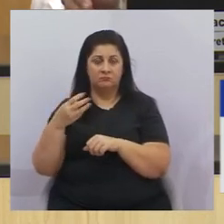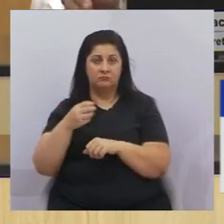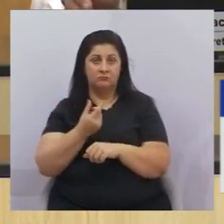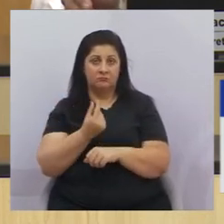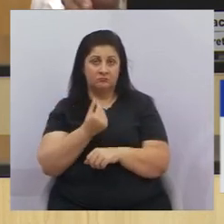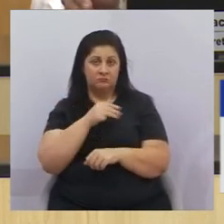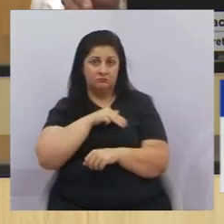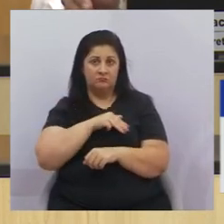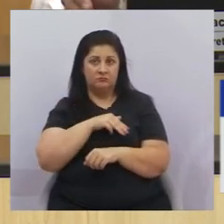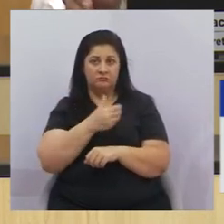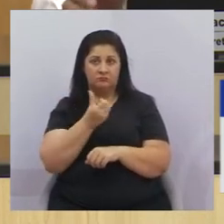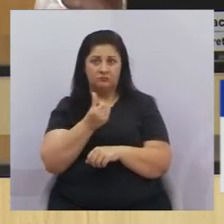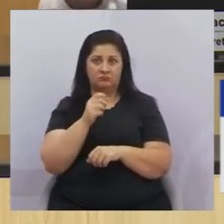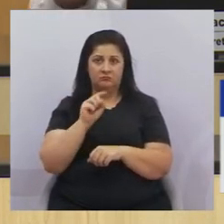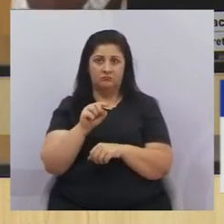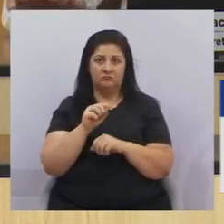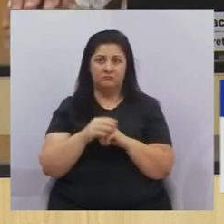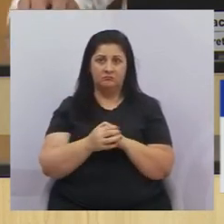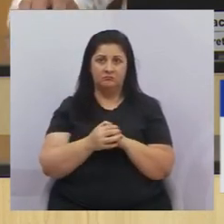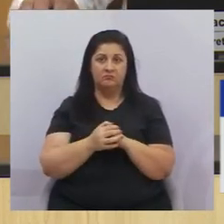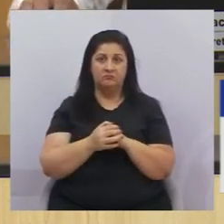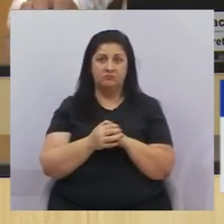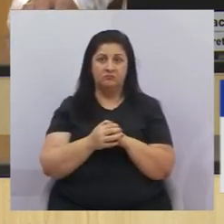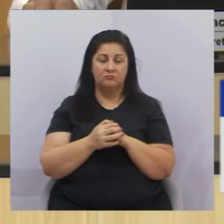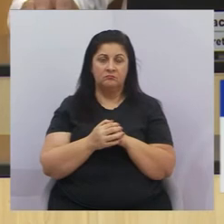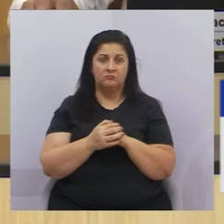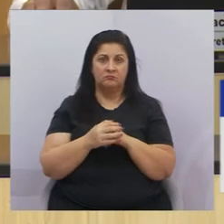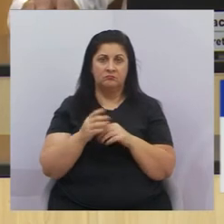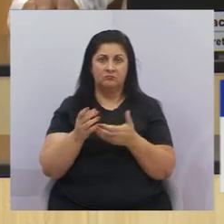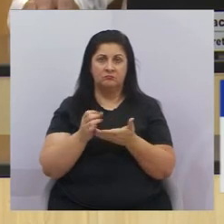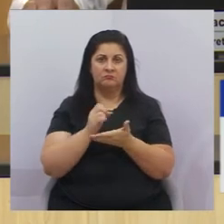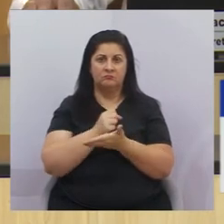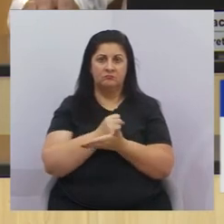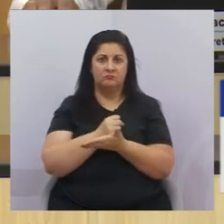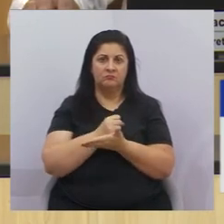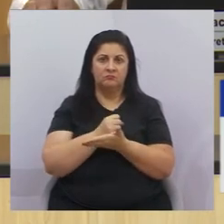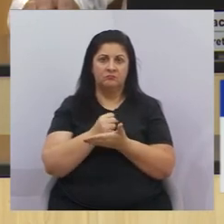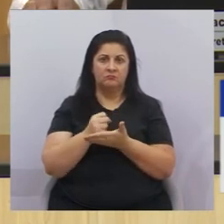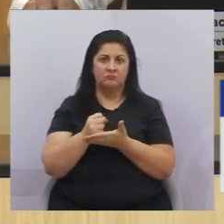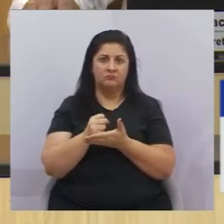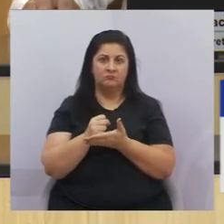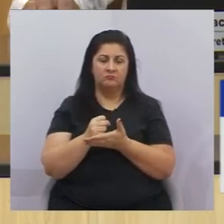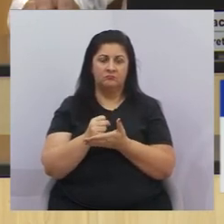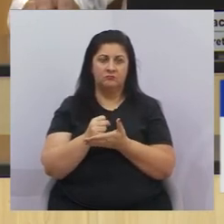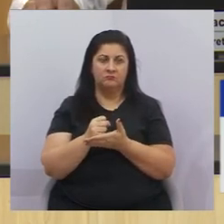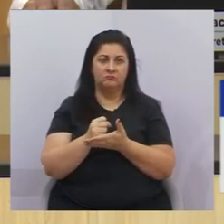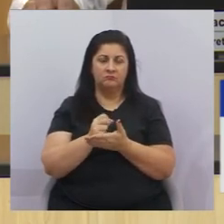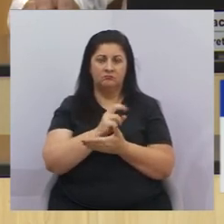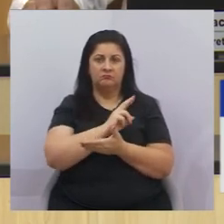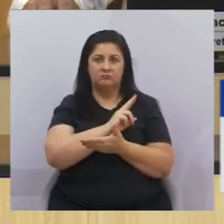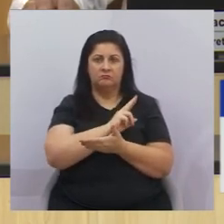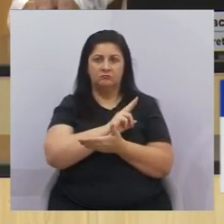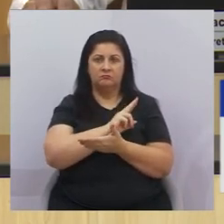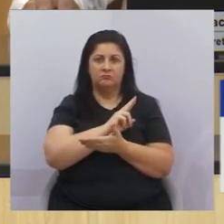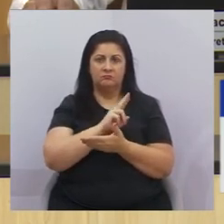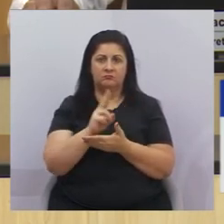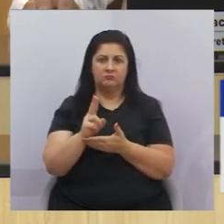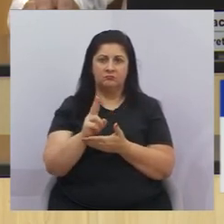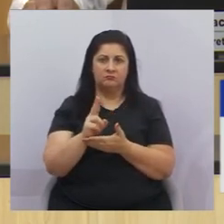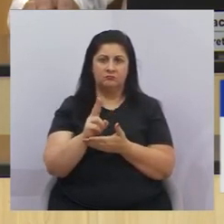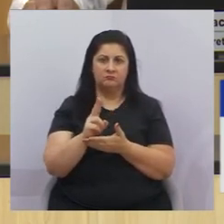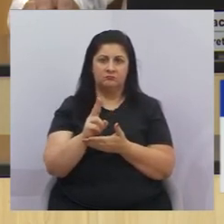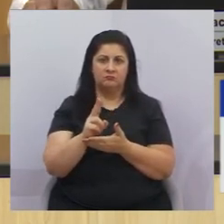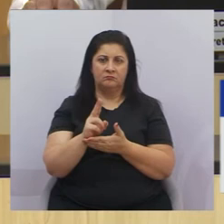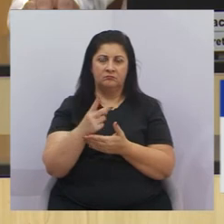6.477, ficou ainda um valor alto, para isso que passou aqui para outro, né, nomenclatura, saiu um valor de